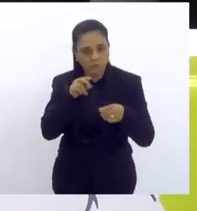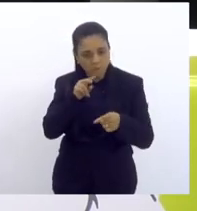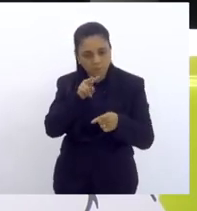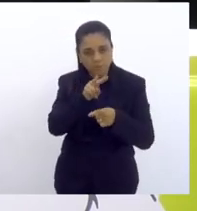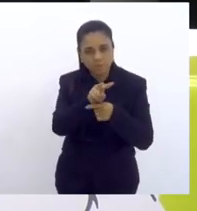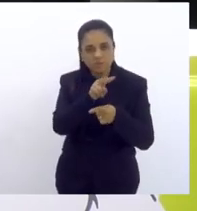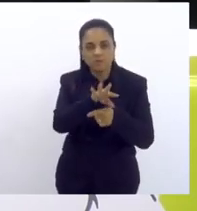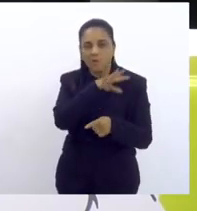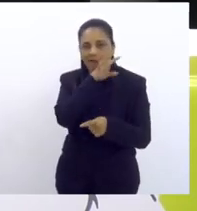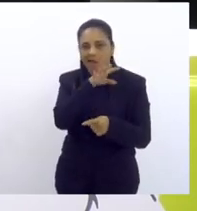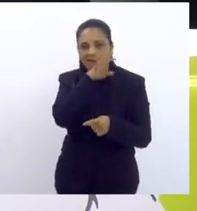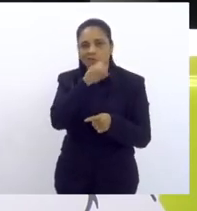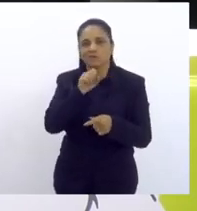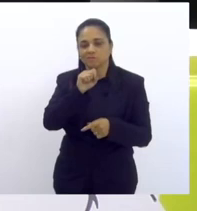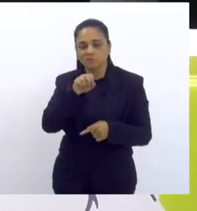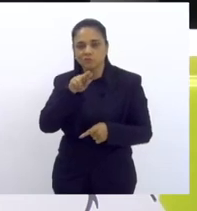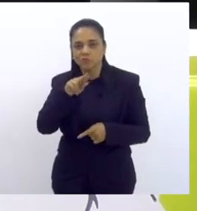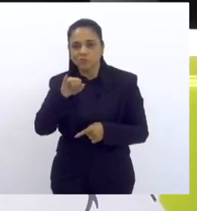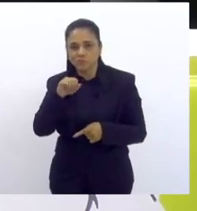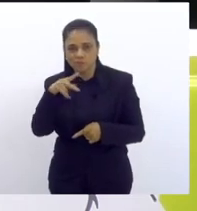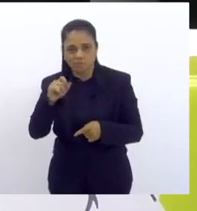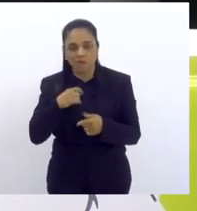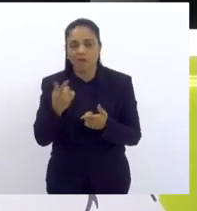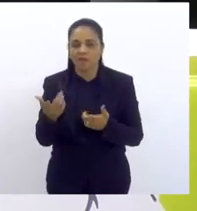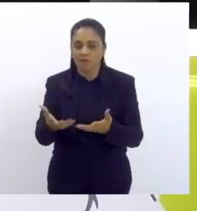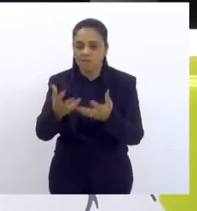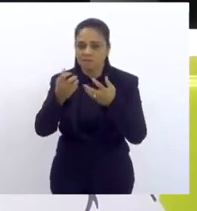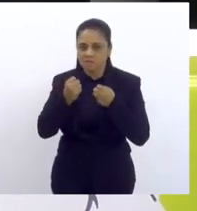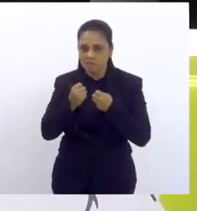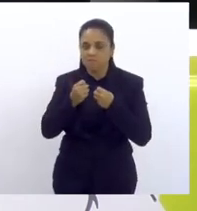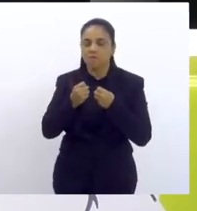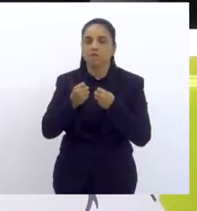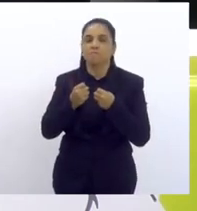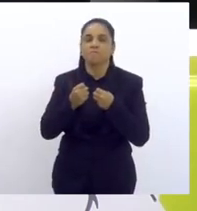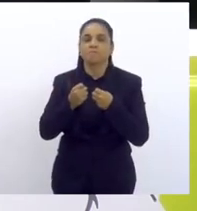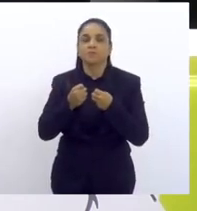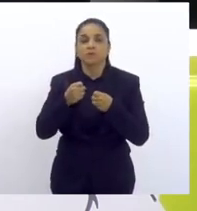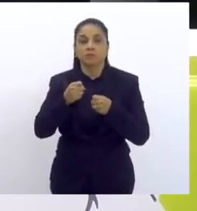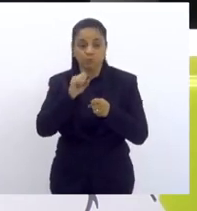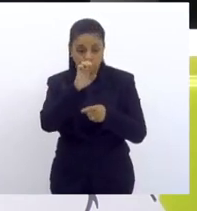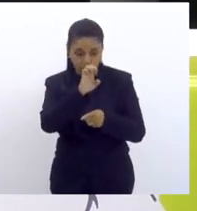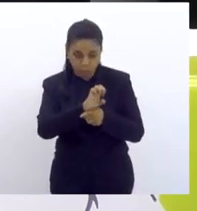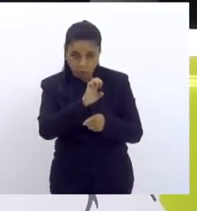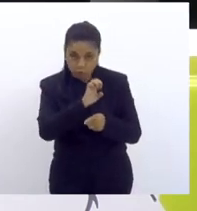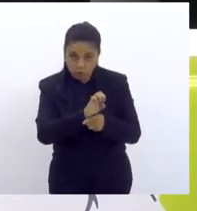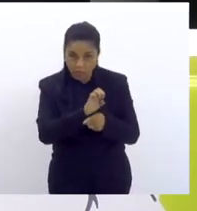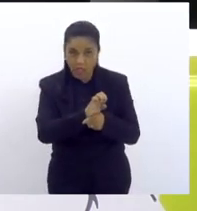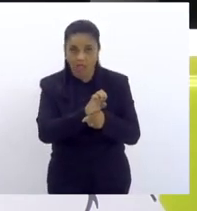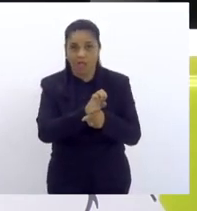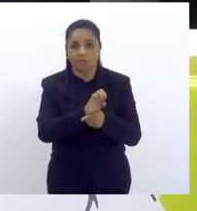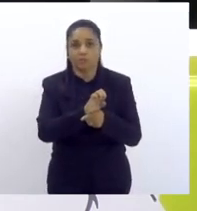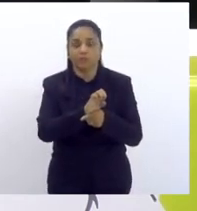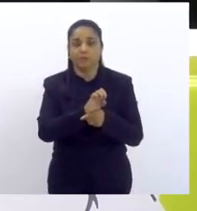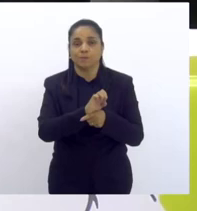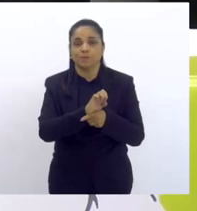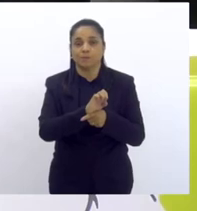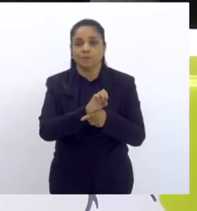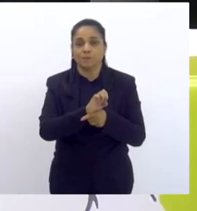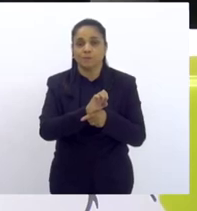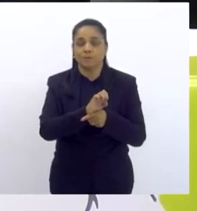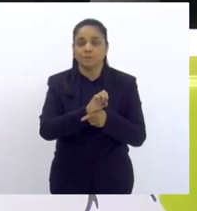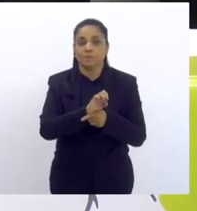suipa receba o devido tratamento não só do estado que aliás